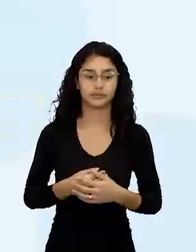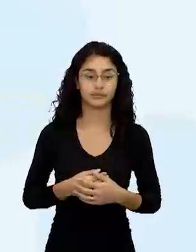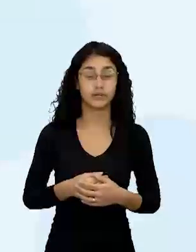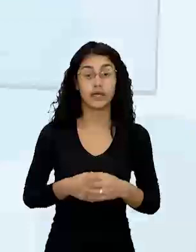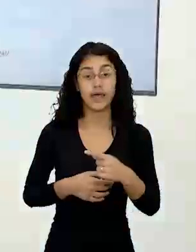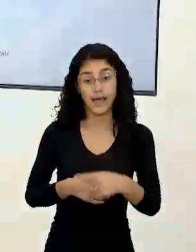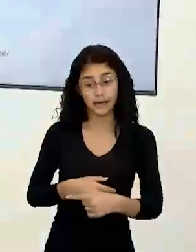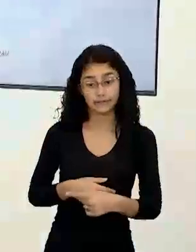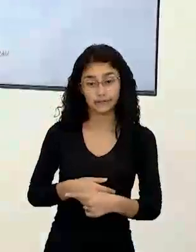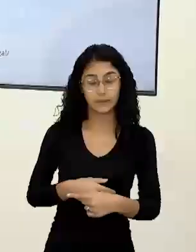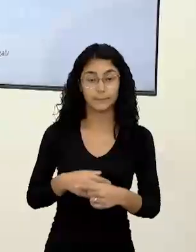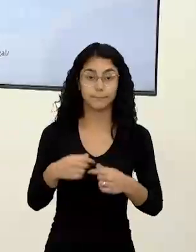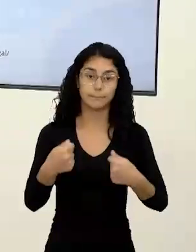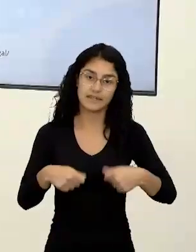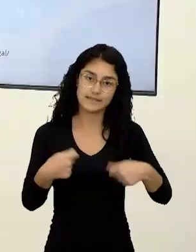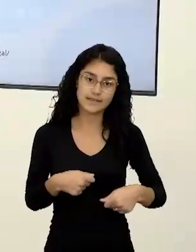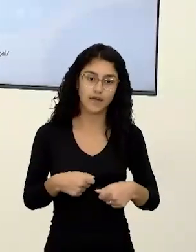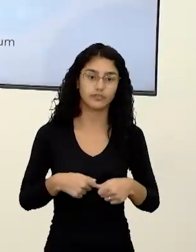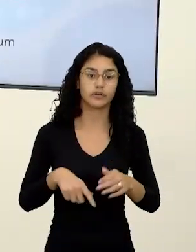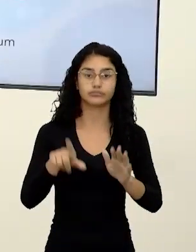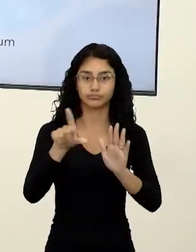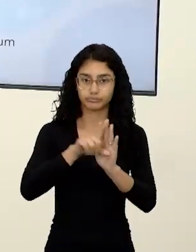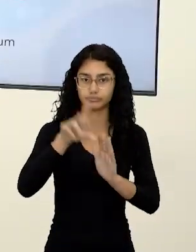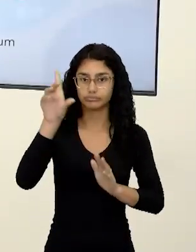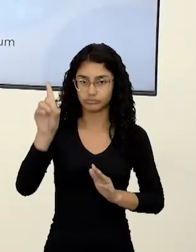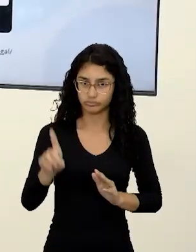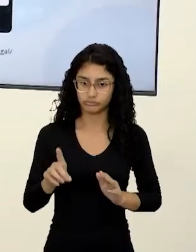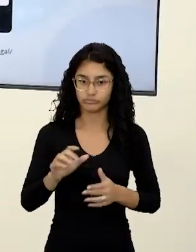colocado aonde eu retirei isso, tá?